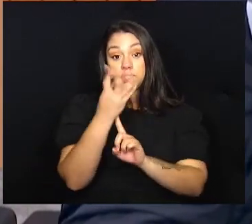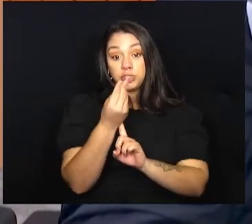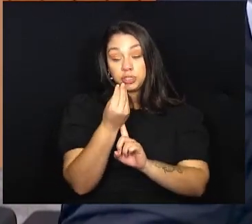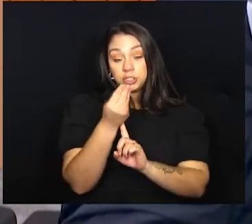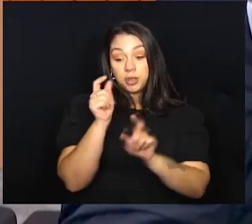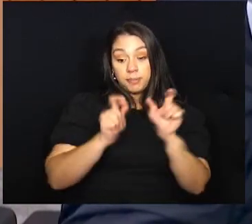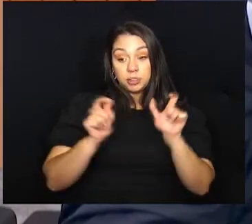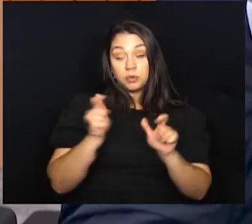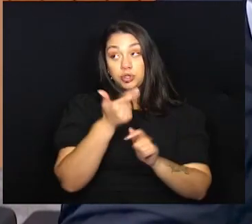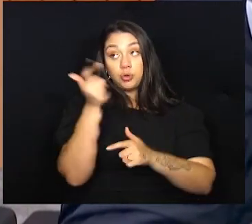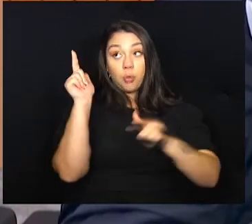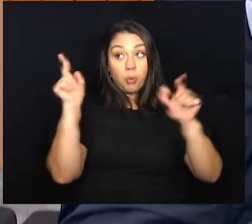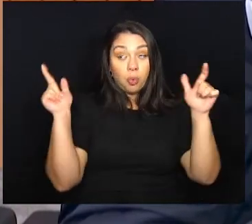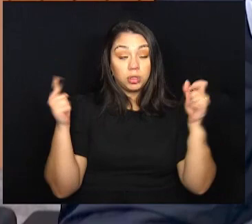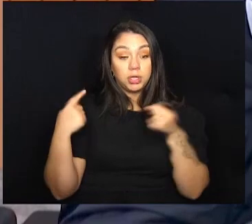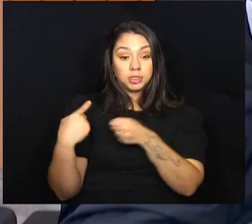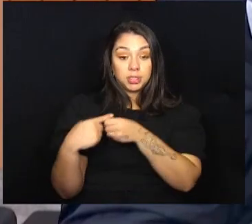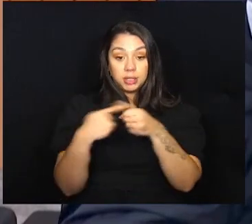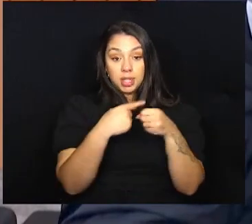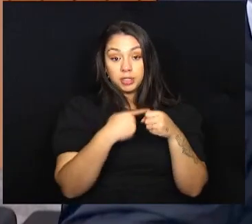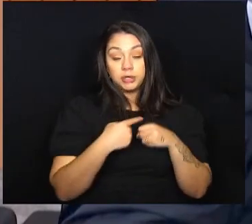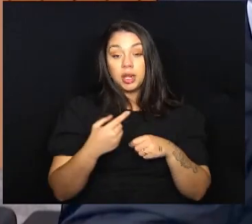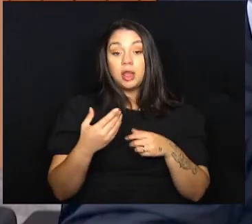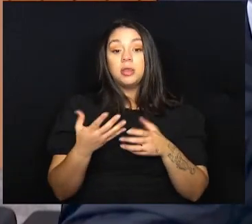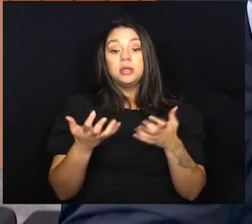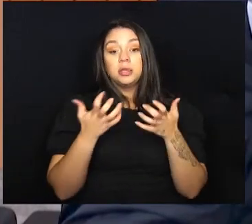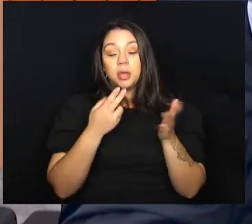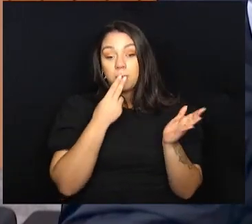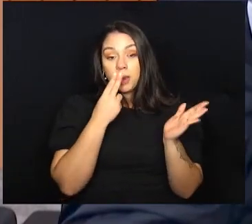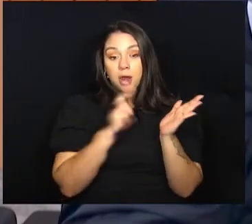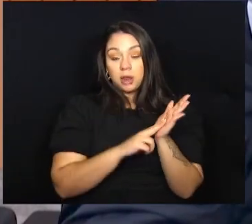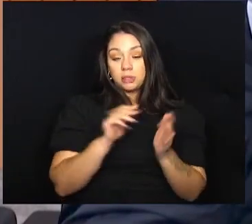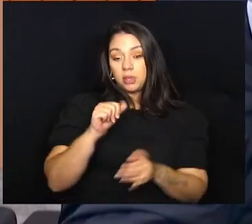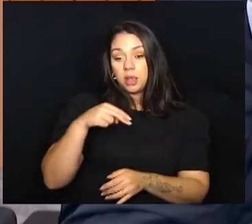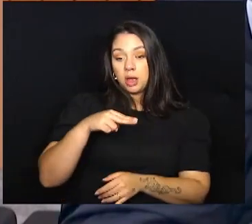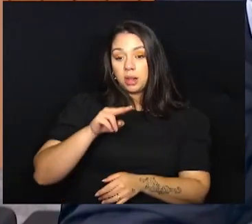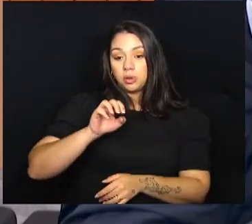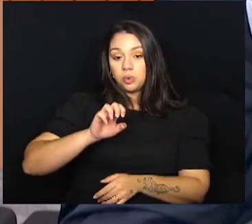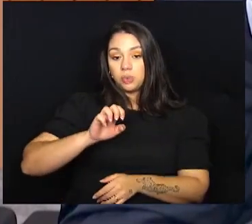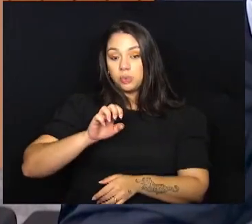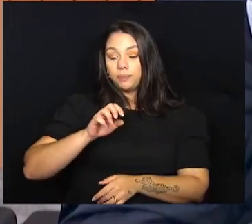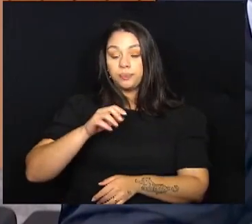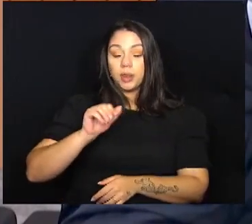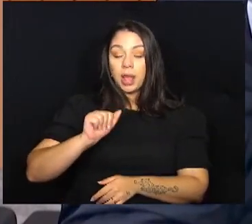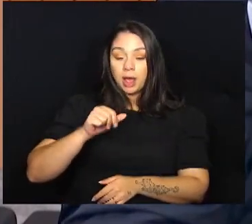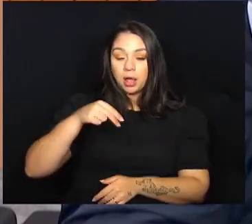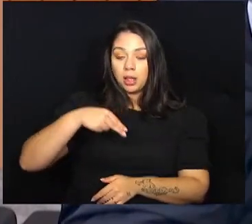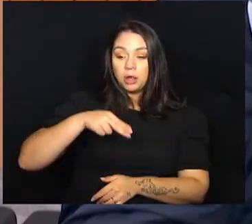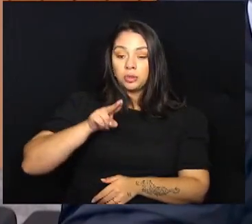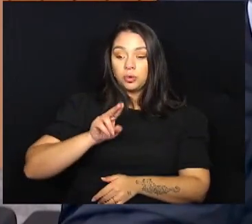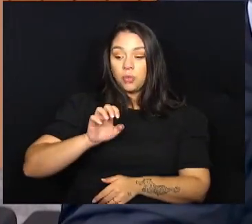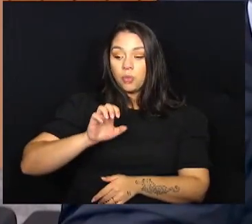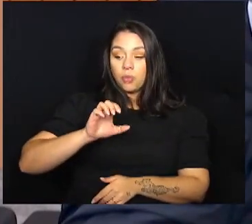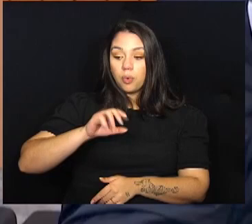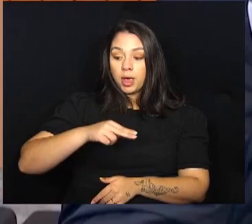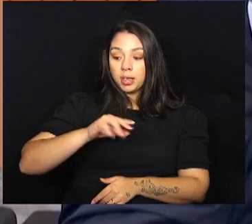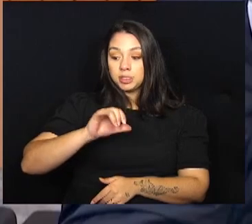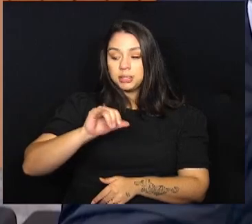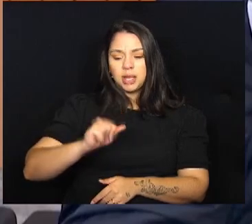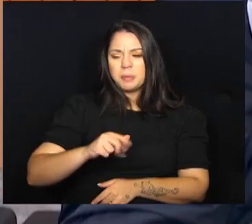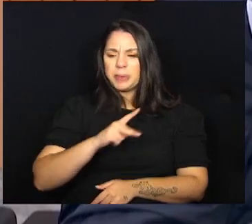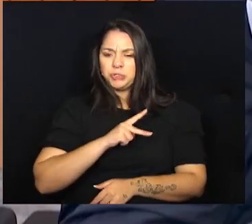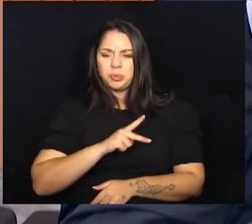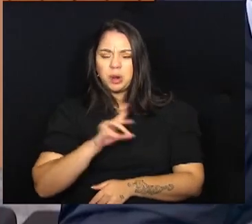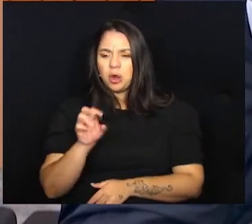E aí você vai atrás de uma carta de anuência, independente se é privado ou não. E aí eles pagam, tipo,